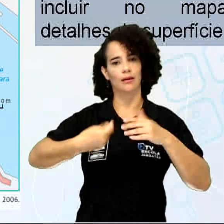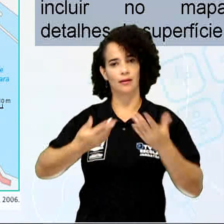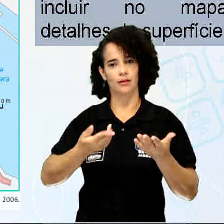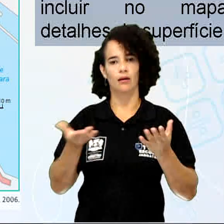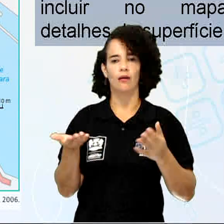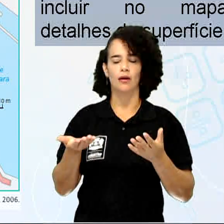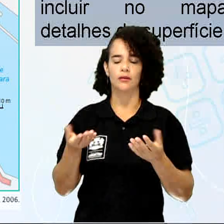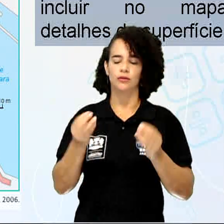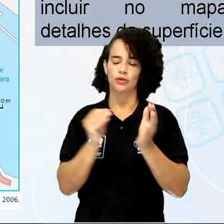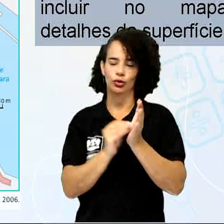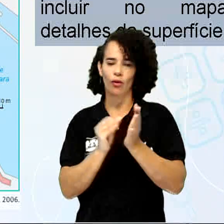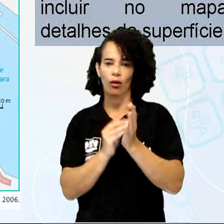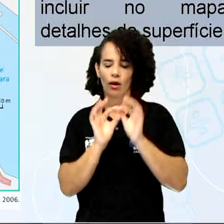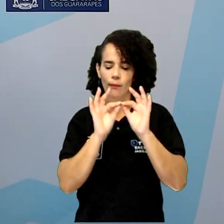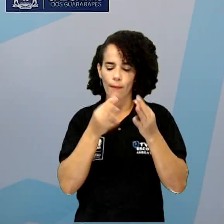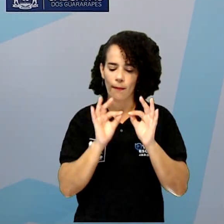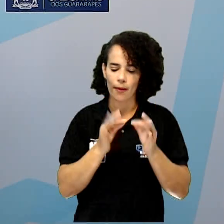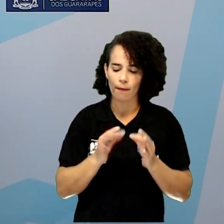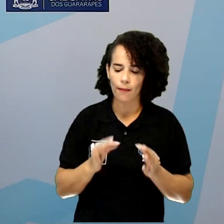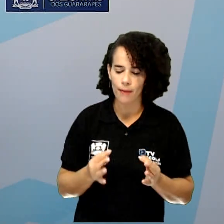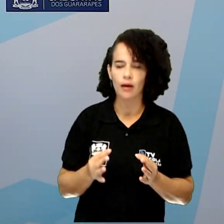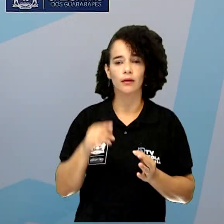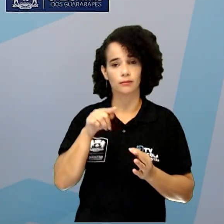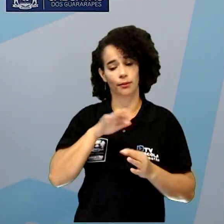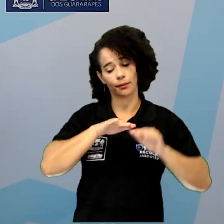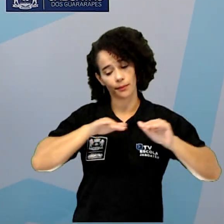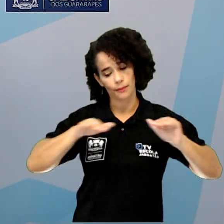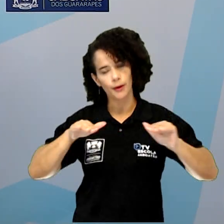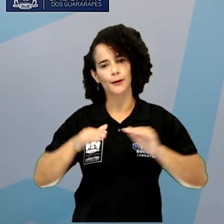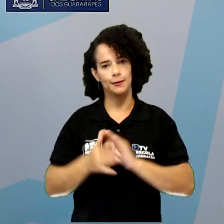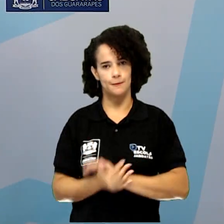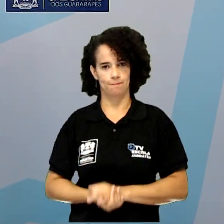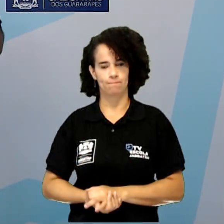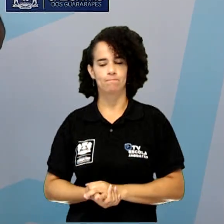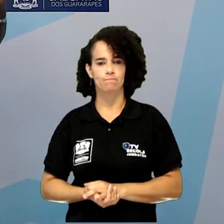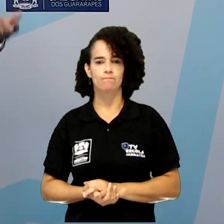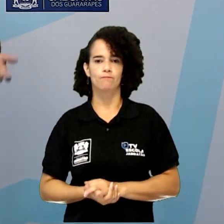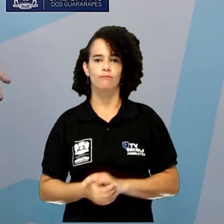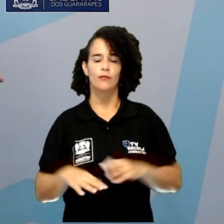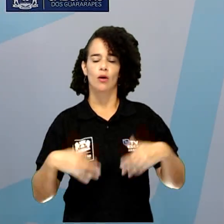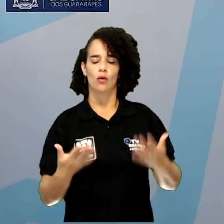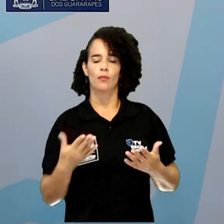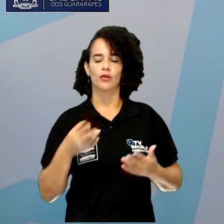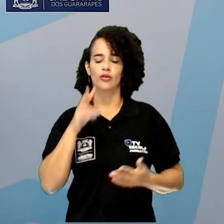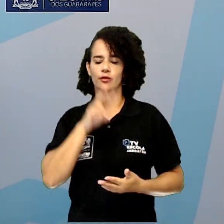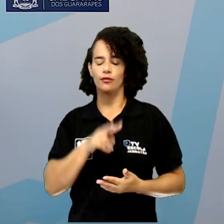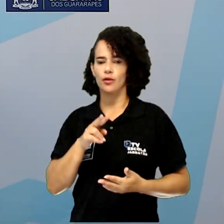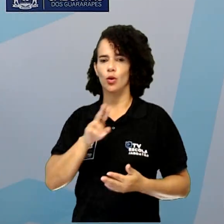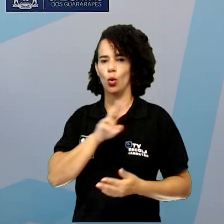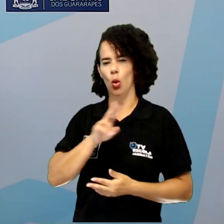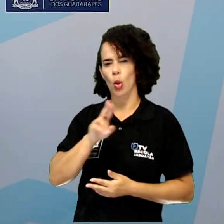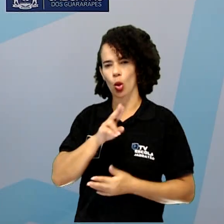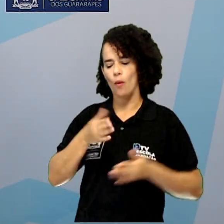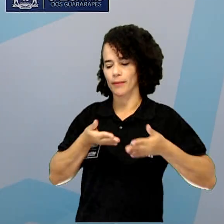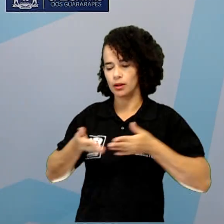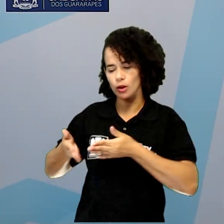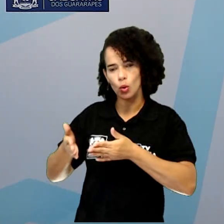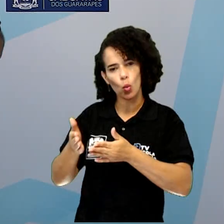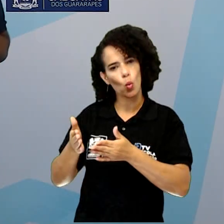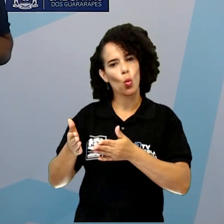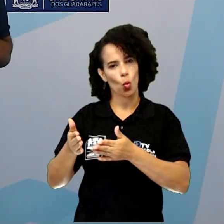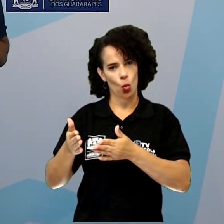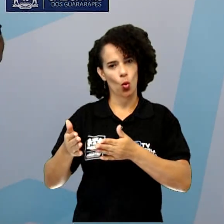incluir detalhes na superfície, tá? Como a gente viu aí, nome de rua, até mesmo identificação de uma praça